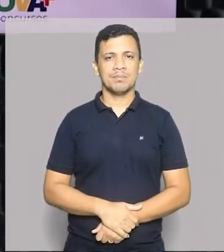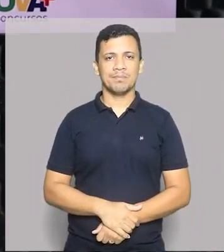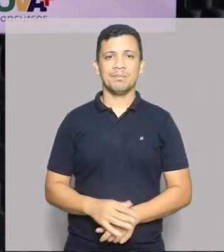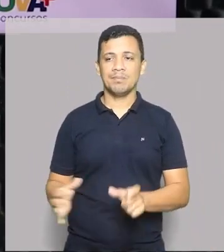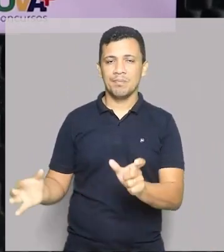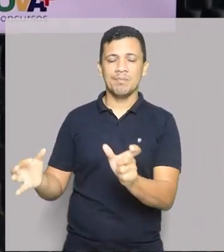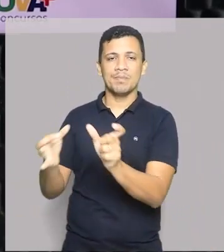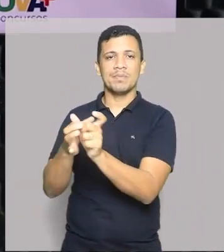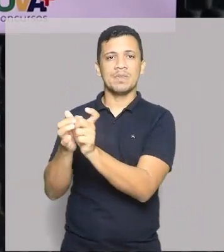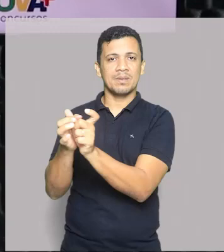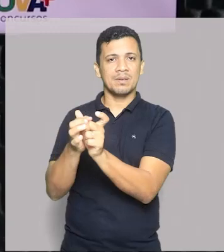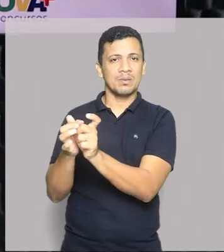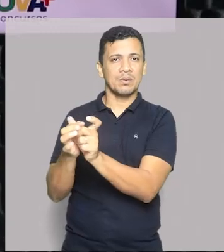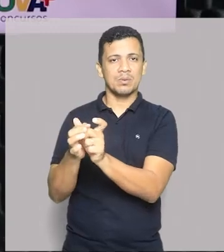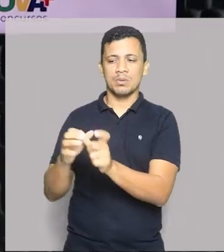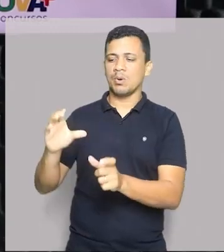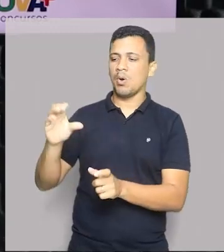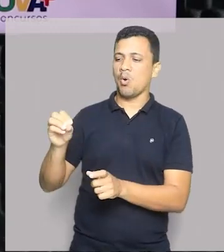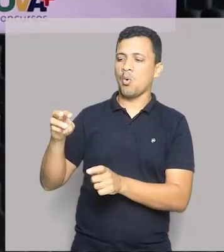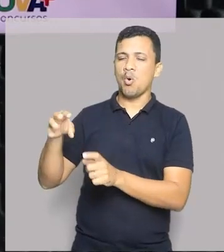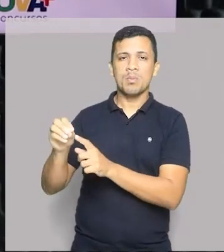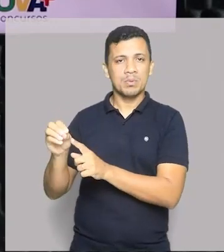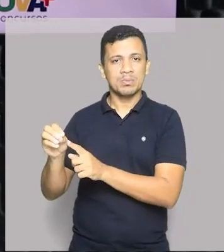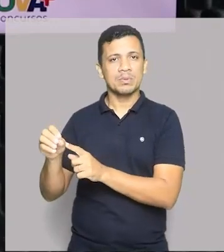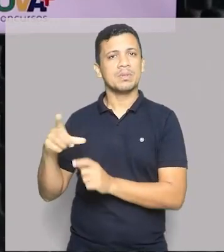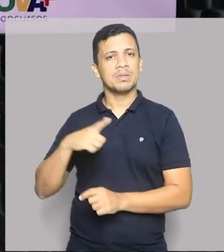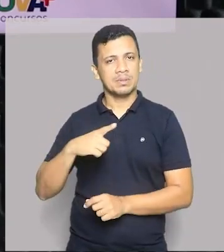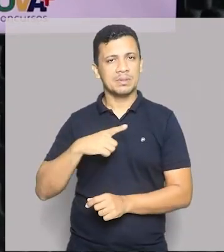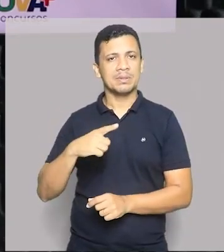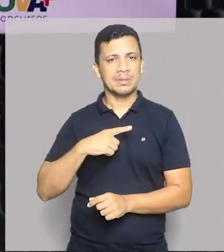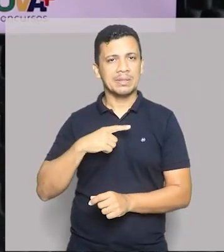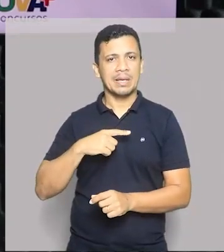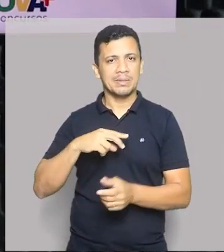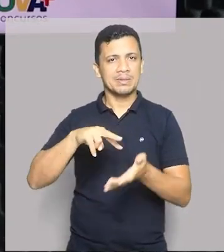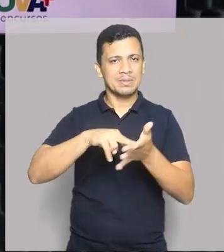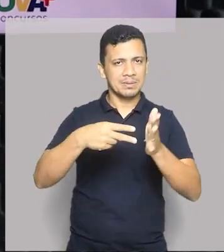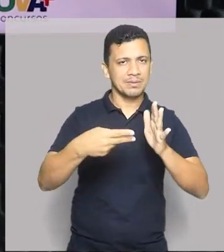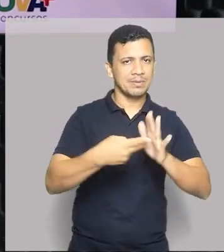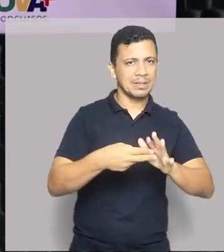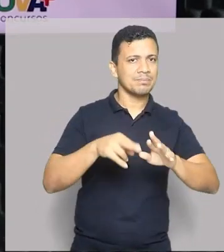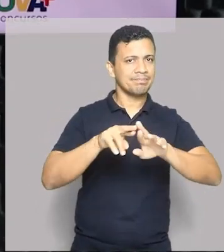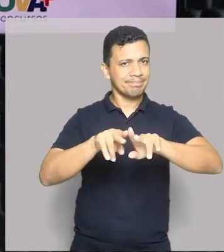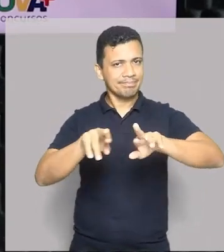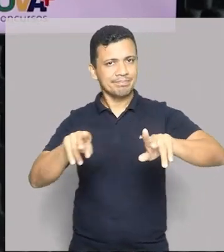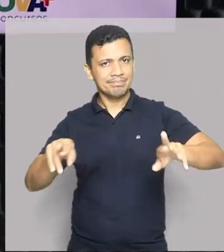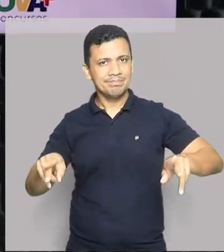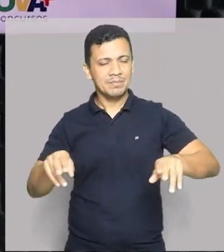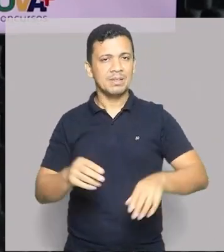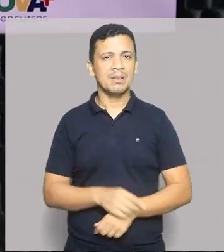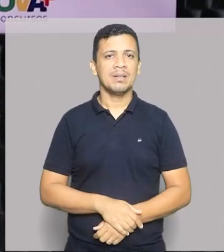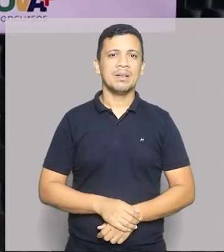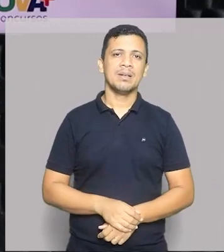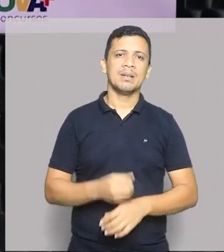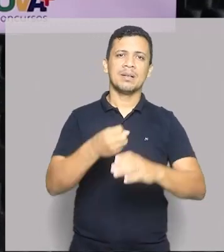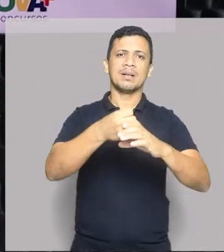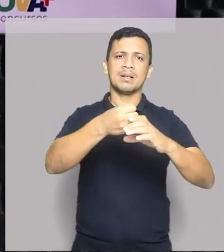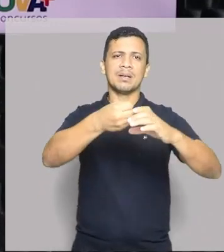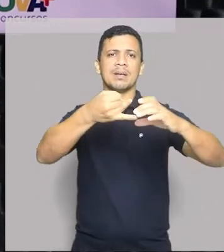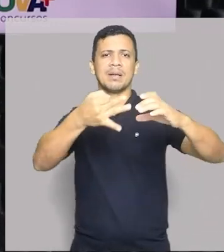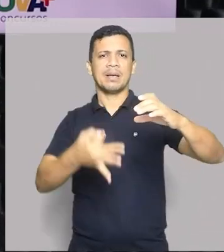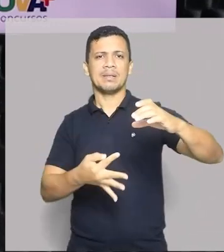conectivo, como é o caso do conectivo como, ele pode assumir mais de um valor caracterizando aí, portanto,